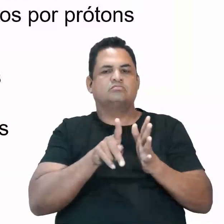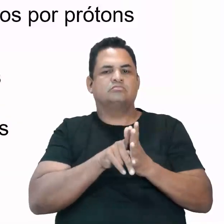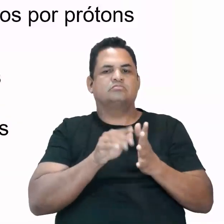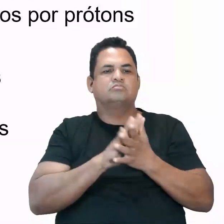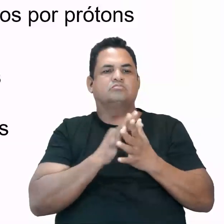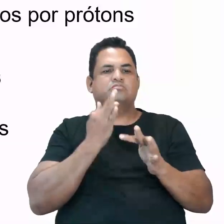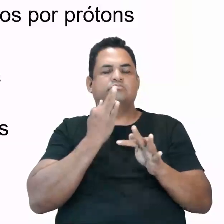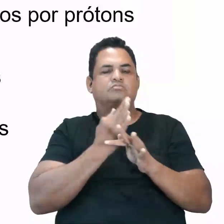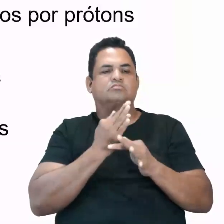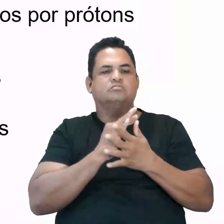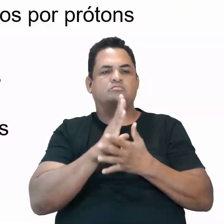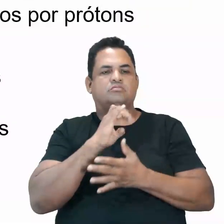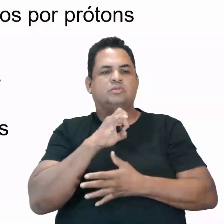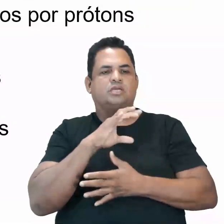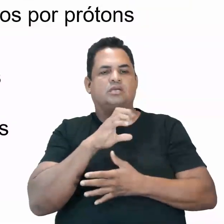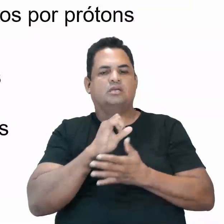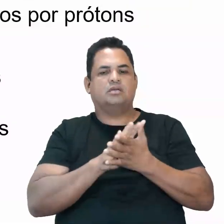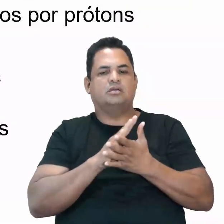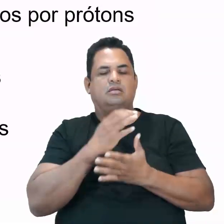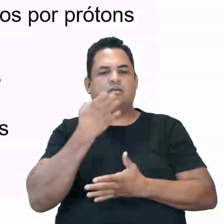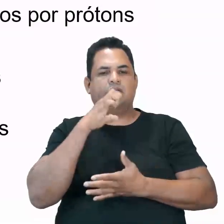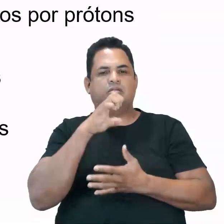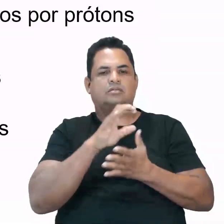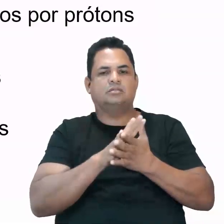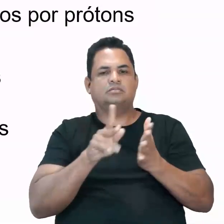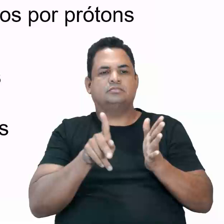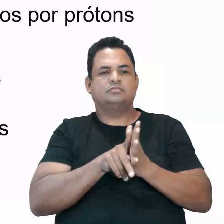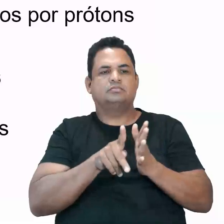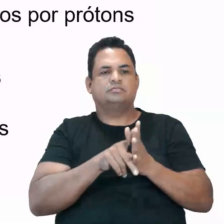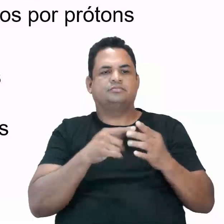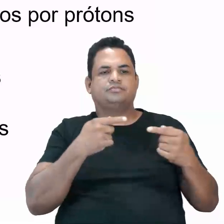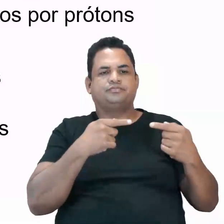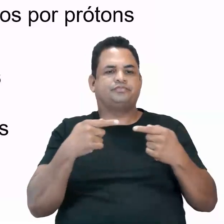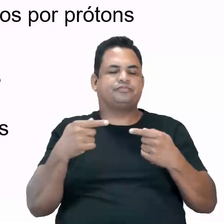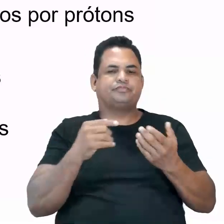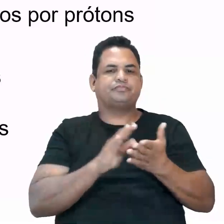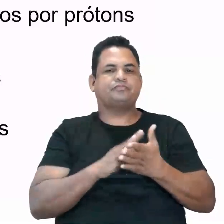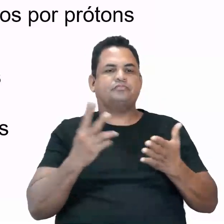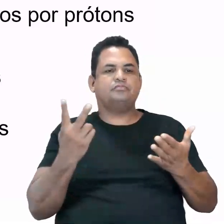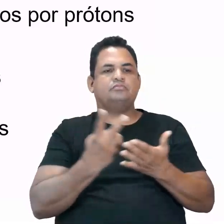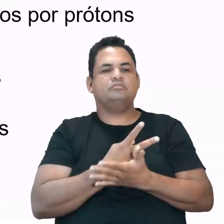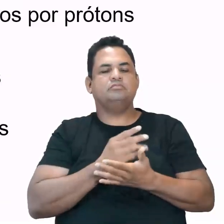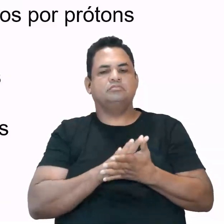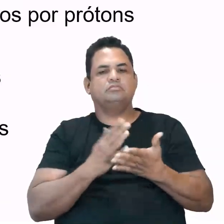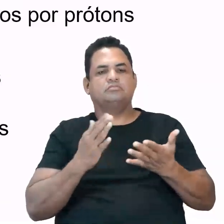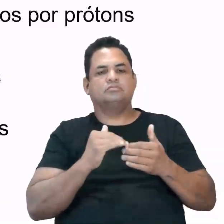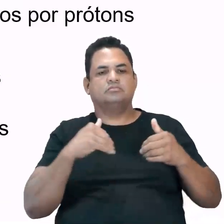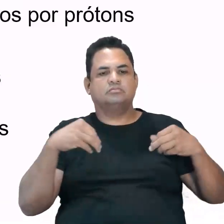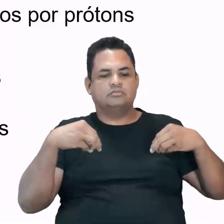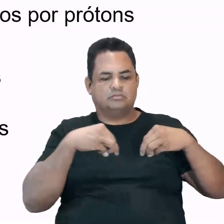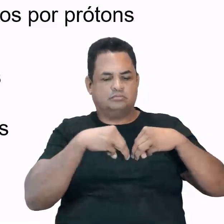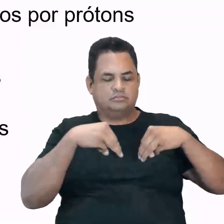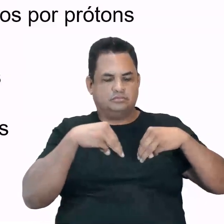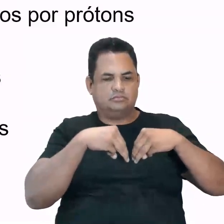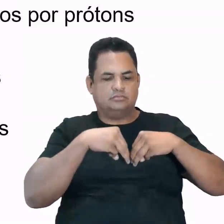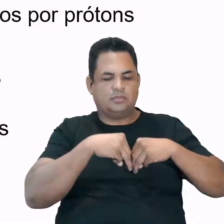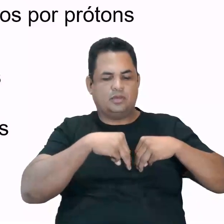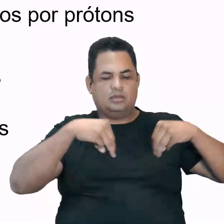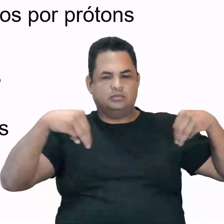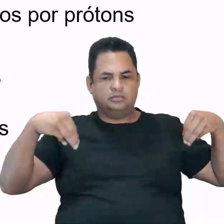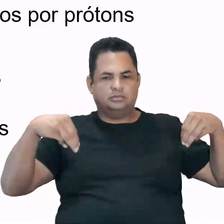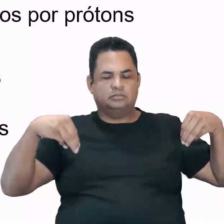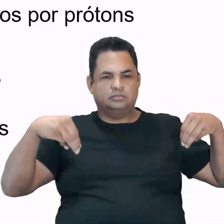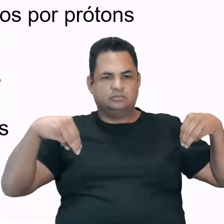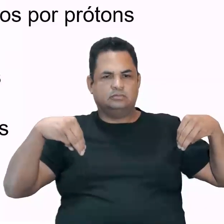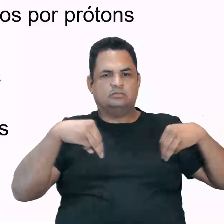carga elétrica. Essa propriedade está relacionada ao fato de ocorrer uma força de atração ou de repulsão